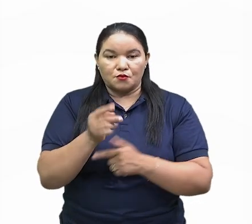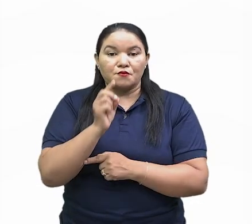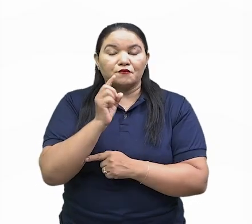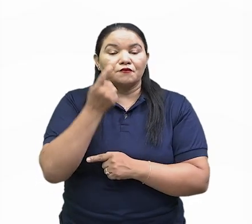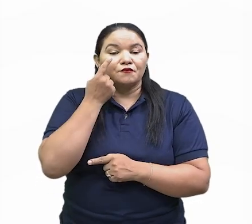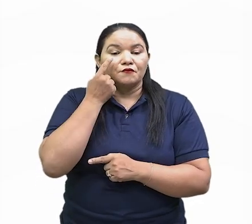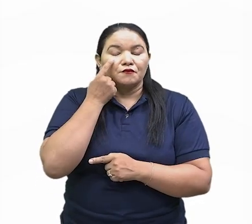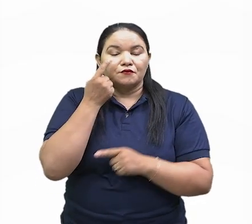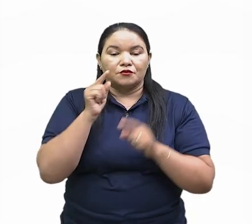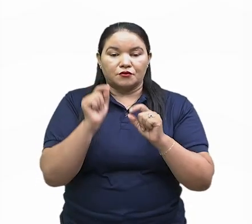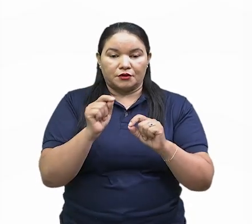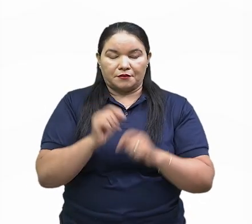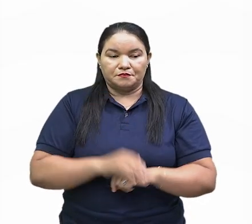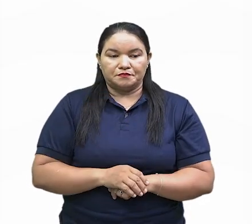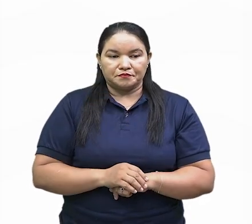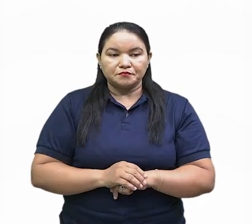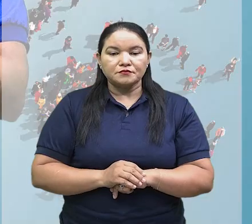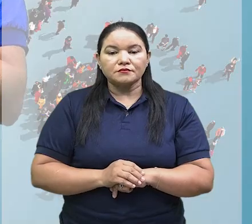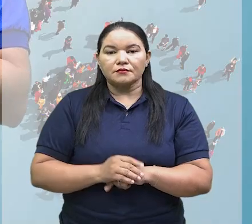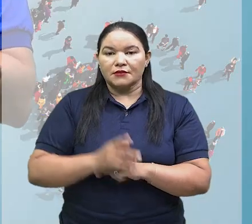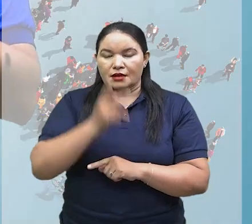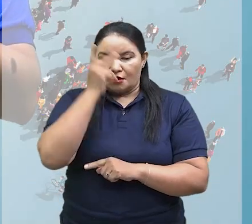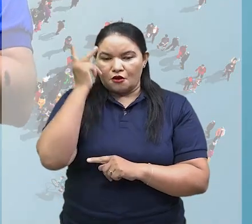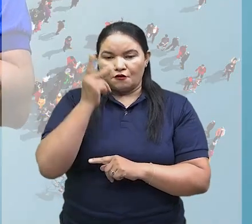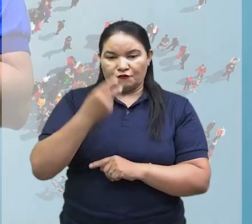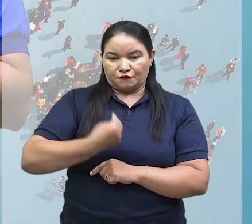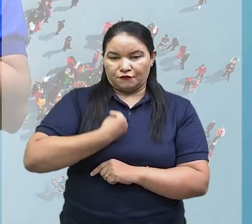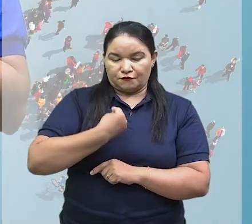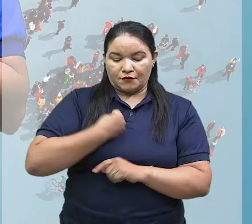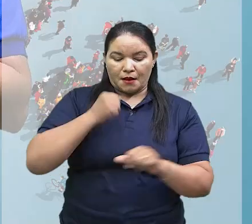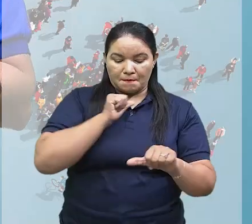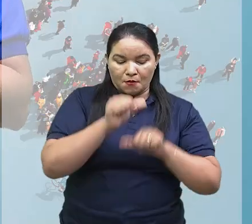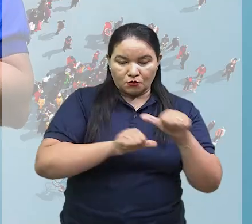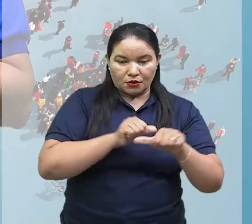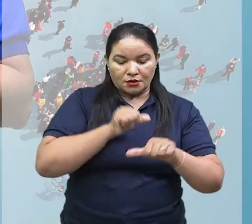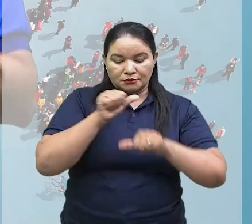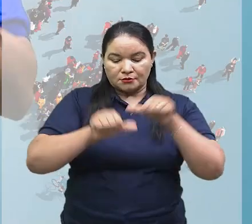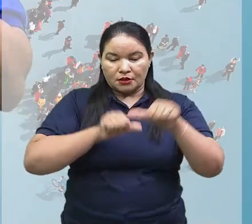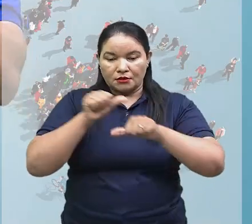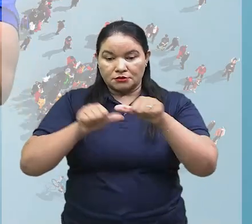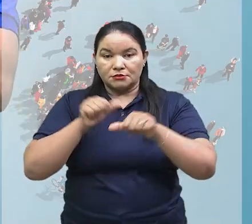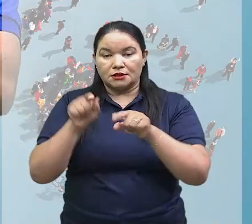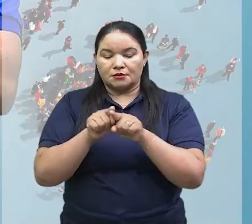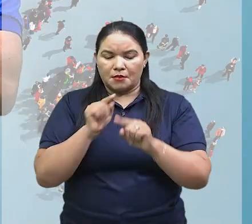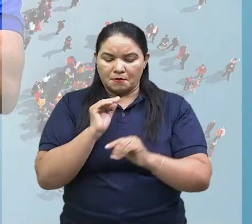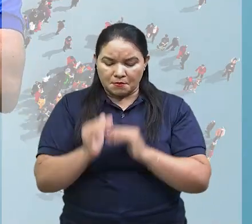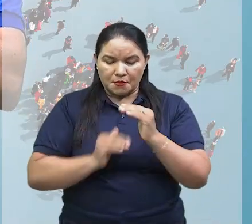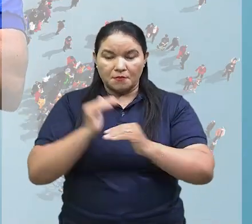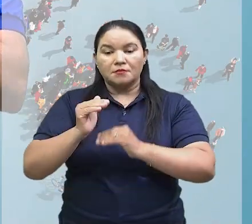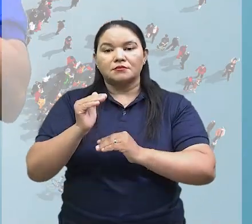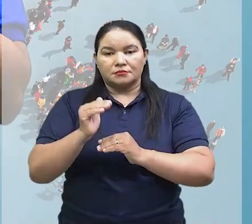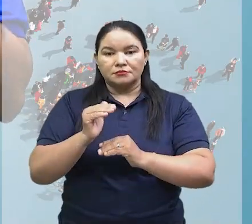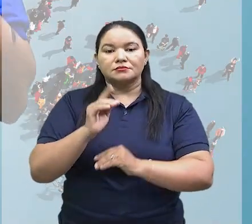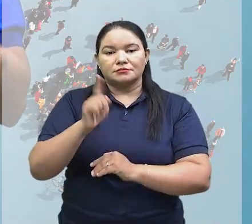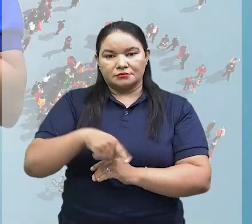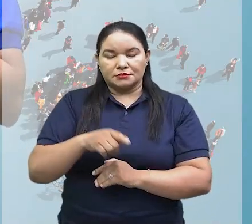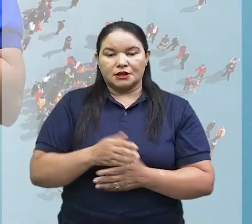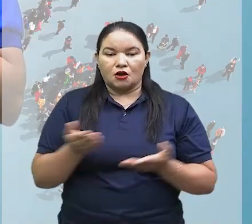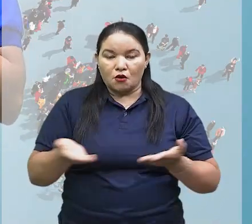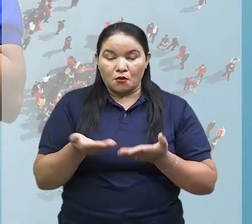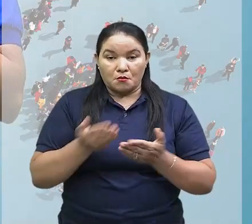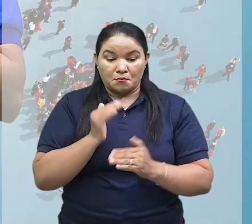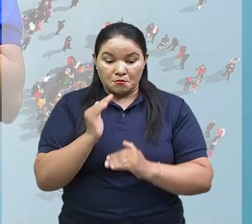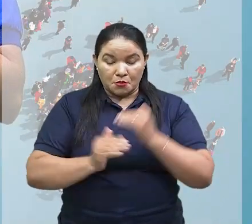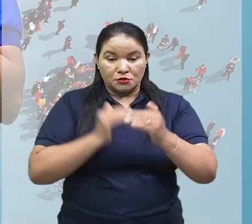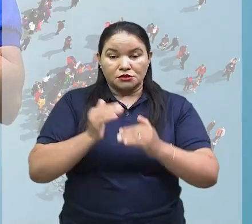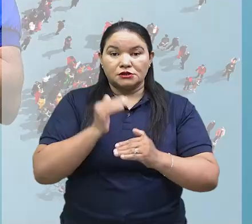humano, né, ele vive em constante mudança, vive em constante desenvolvimento. Então, tudo isso vai fazer com que esse